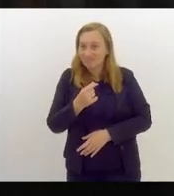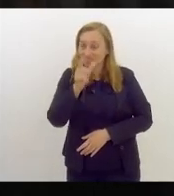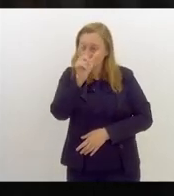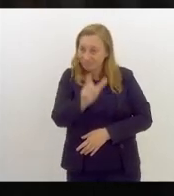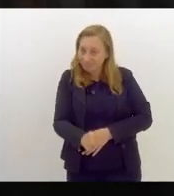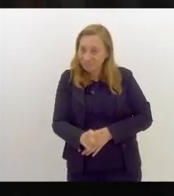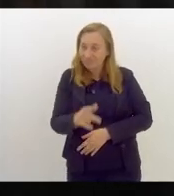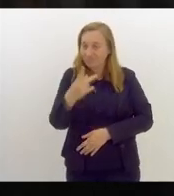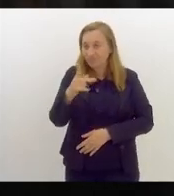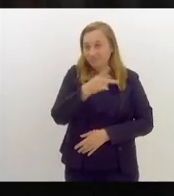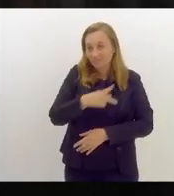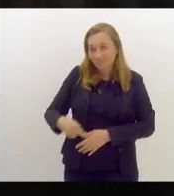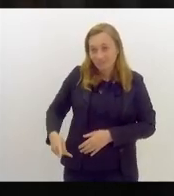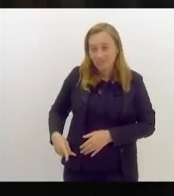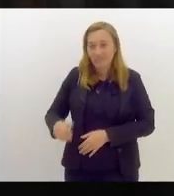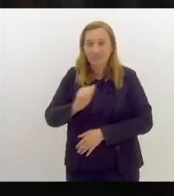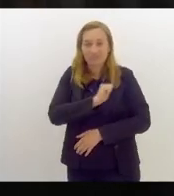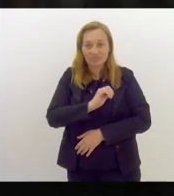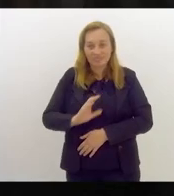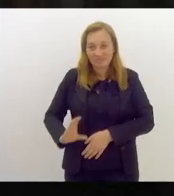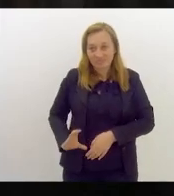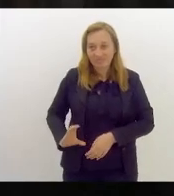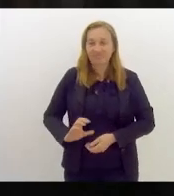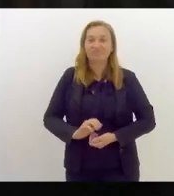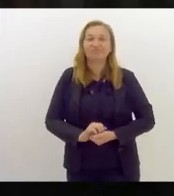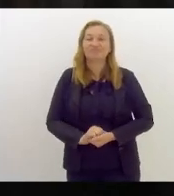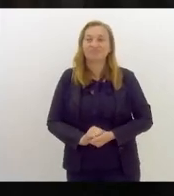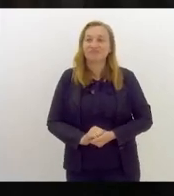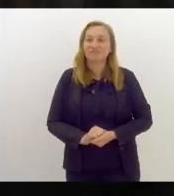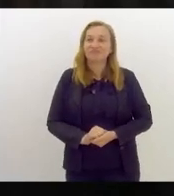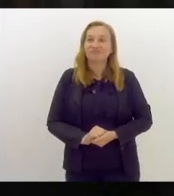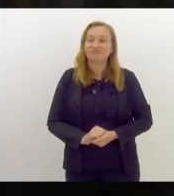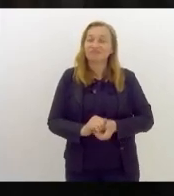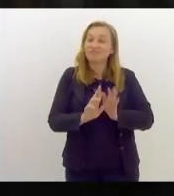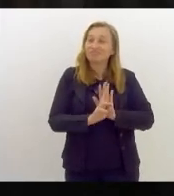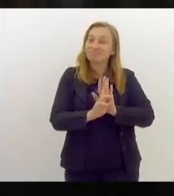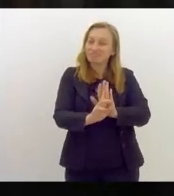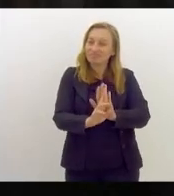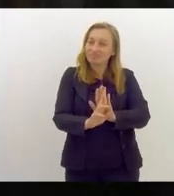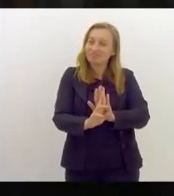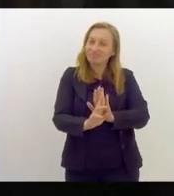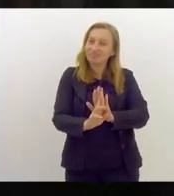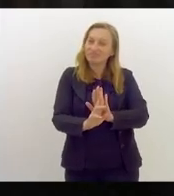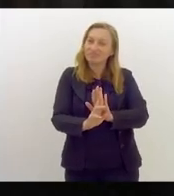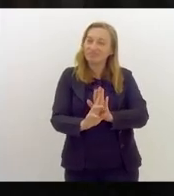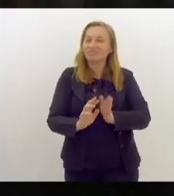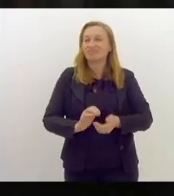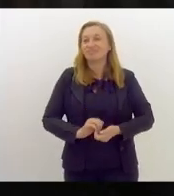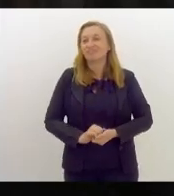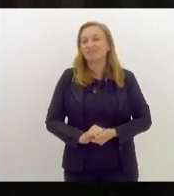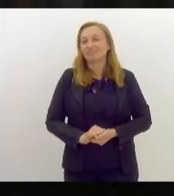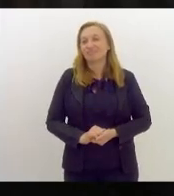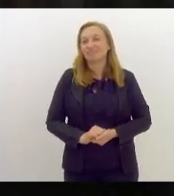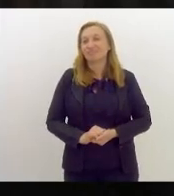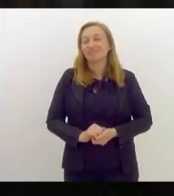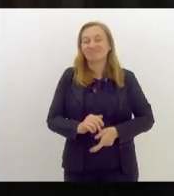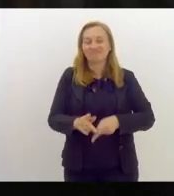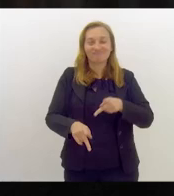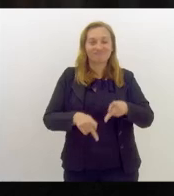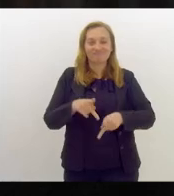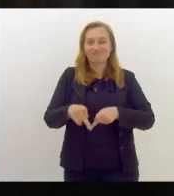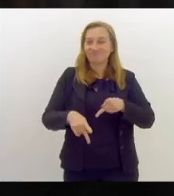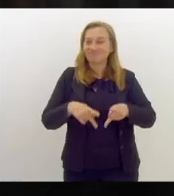pessoa do seu presidente Deputado André Ceciliano né que representa Não é esse povo